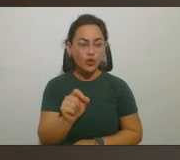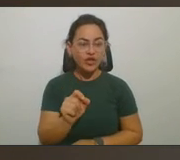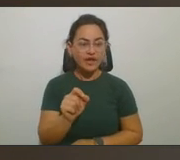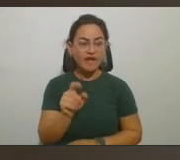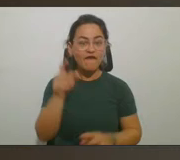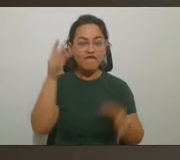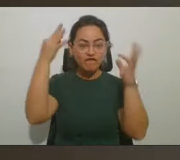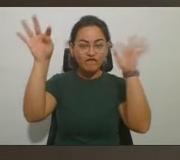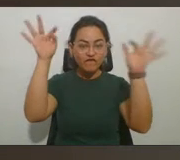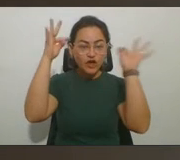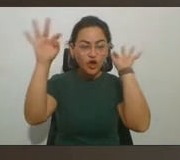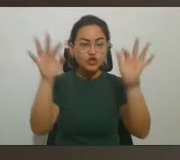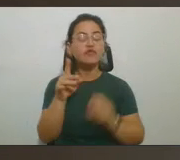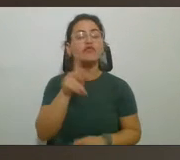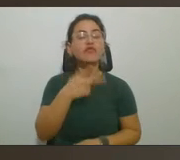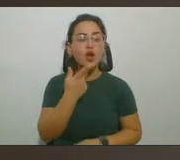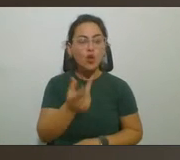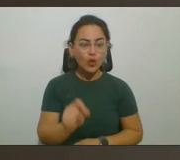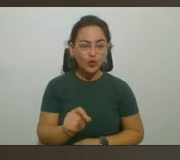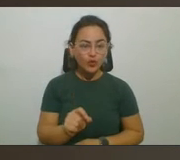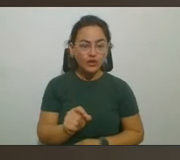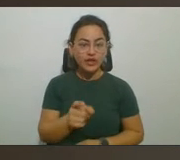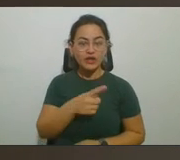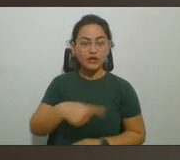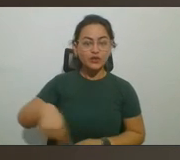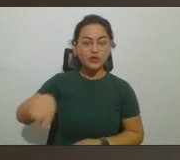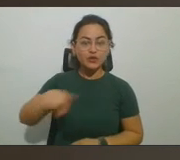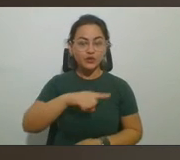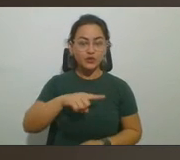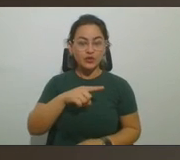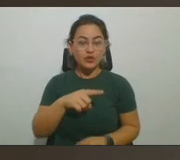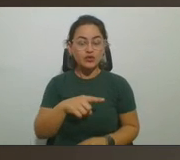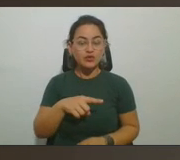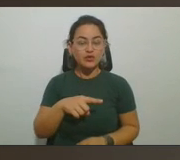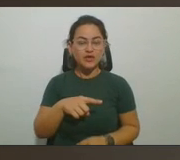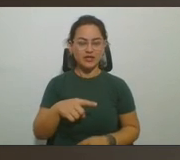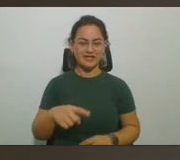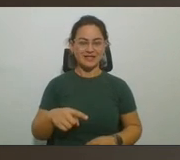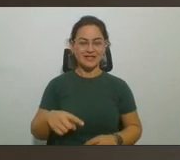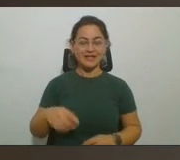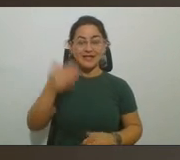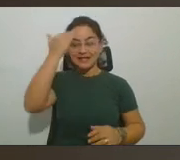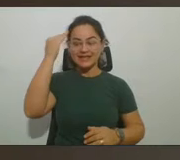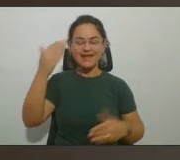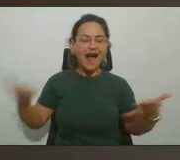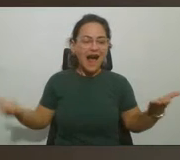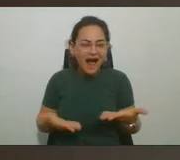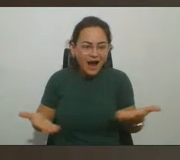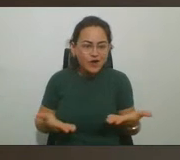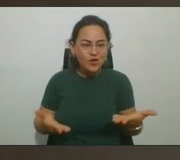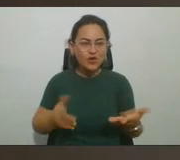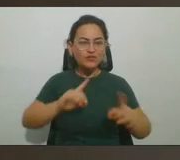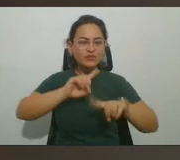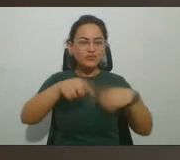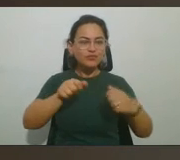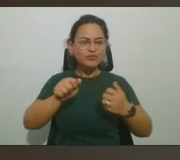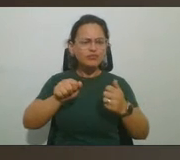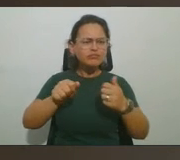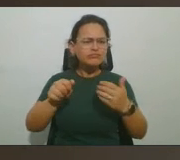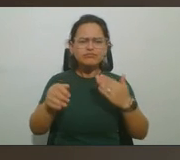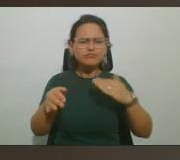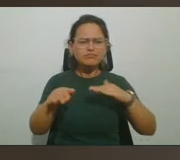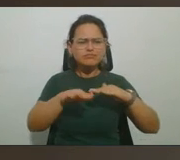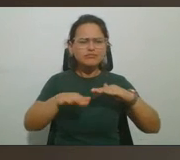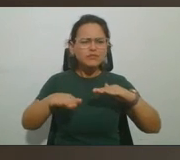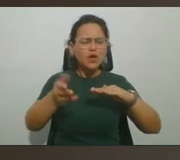filósofo vira ao avesso os nossos modos corriqueiros de entender o presente e a ideia de contemporaneidade. E